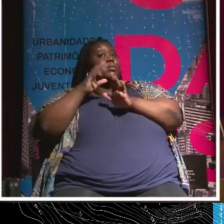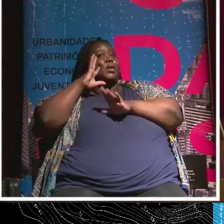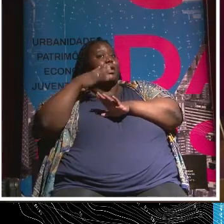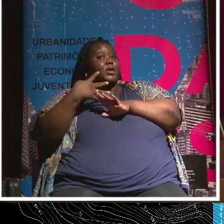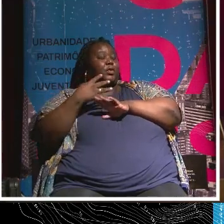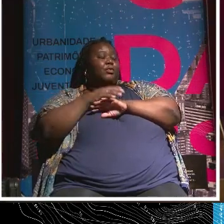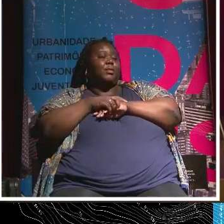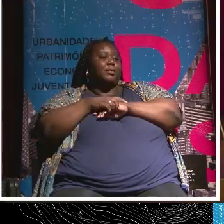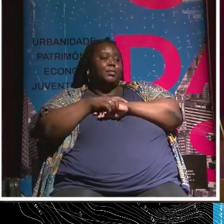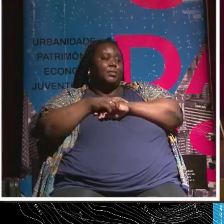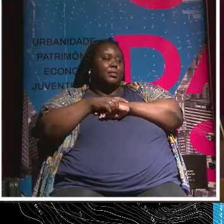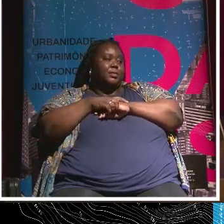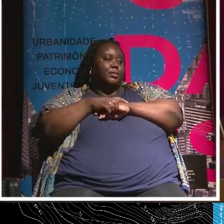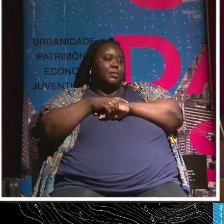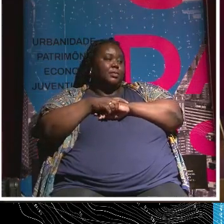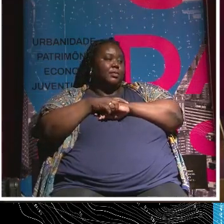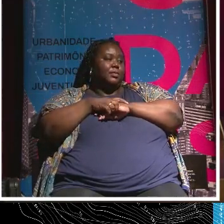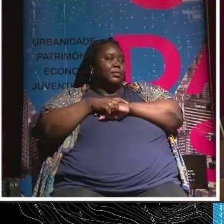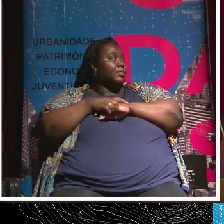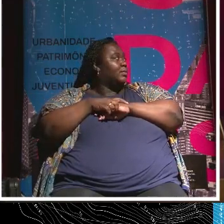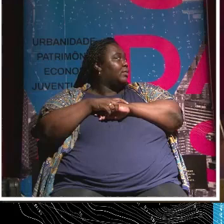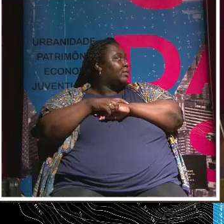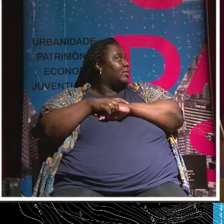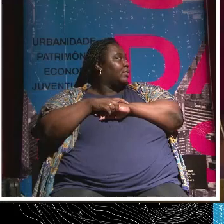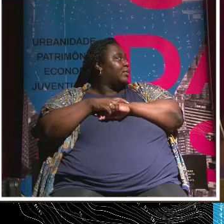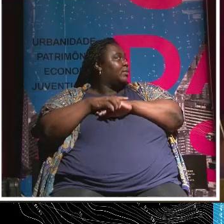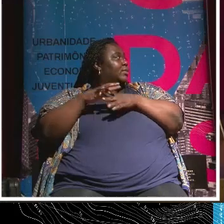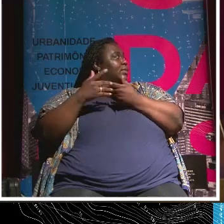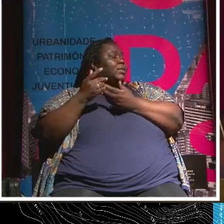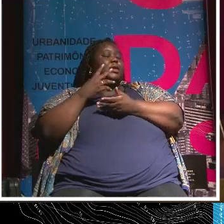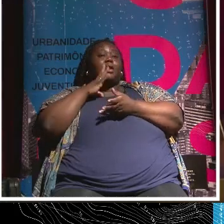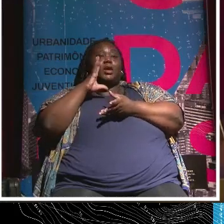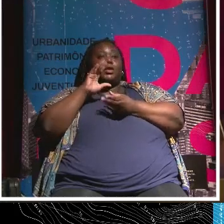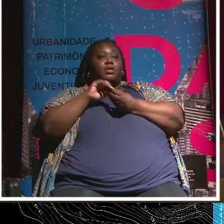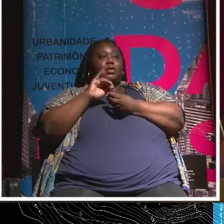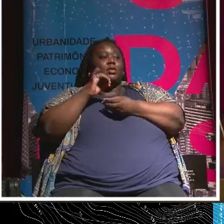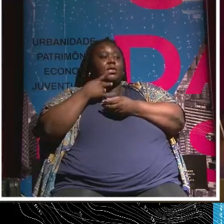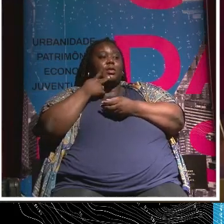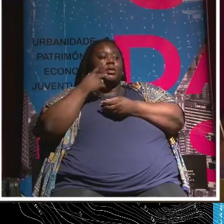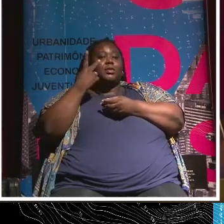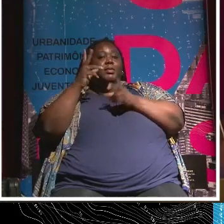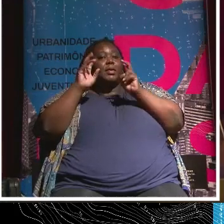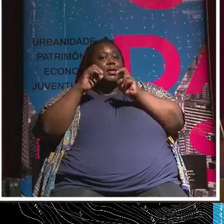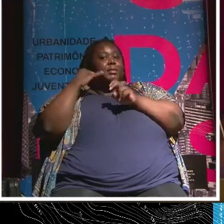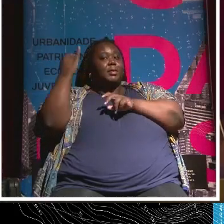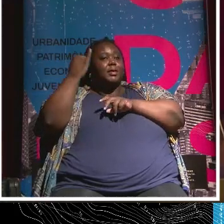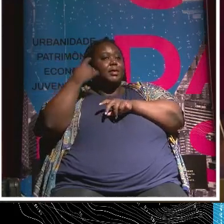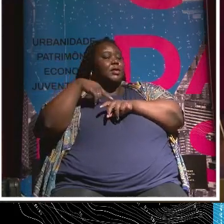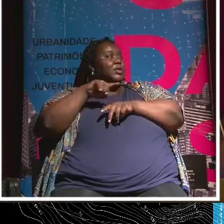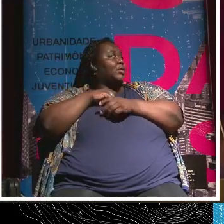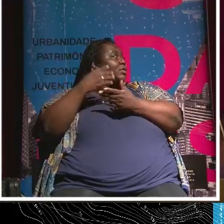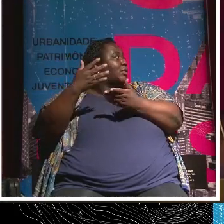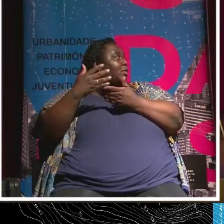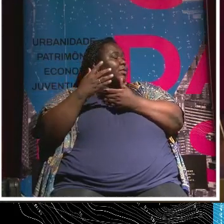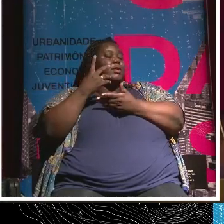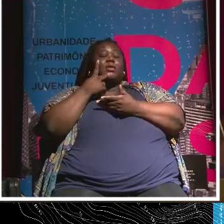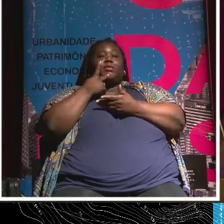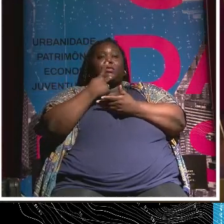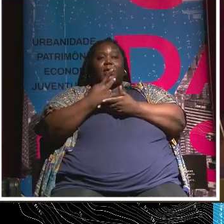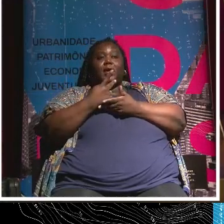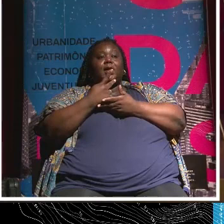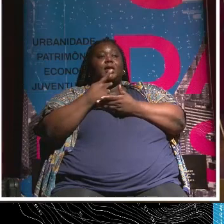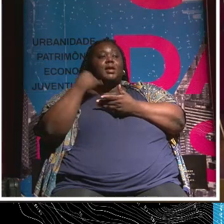decisão, né? Bom, sem me alongar mais, o assunto é super interessante, os nossos convidados trouxeram